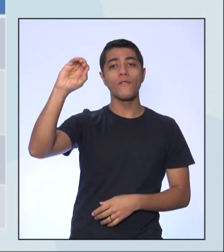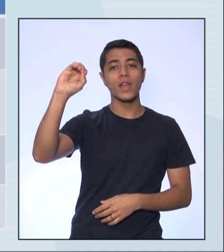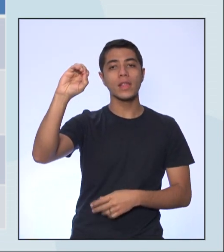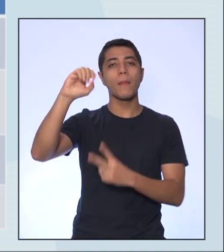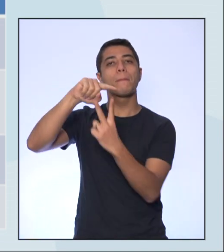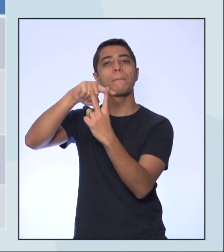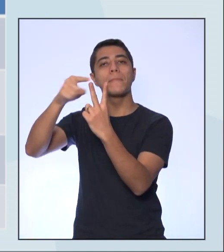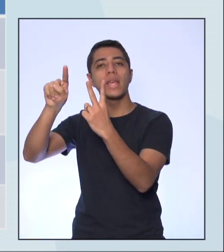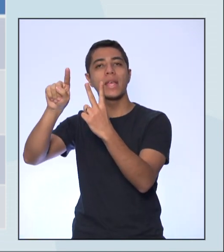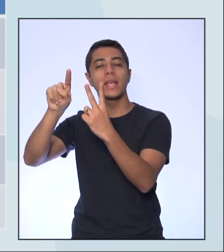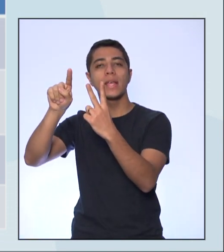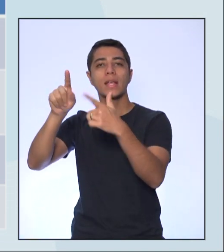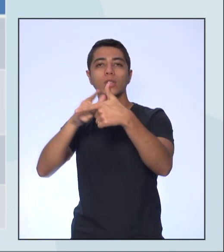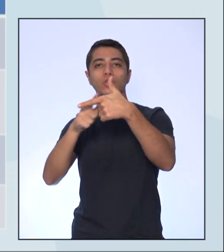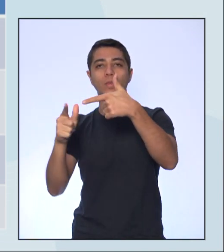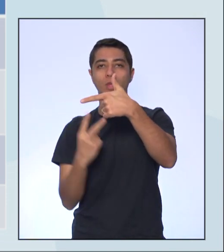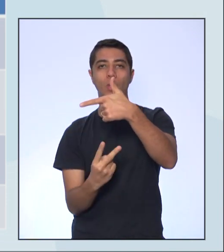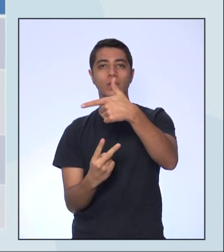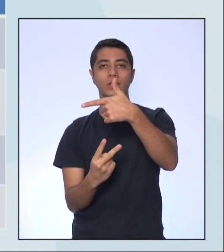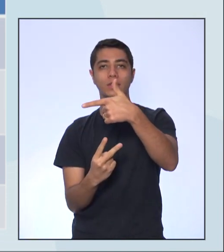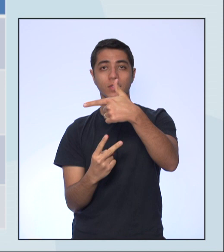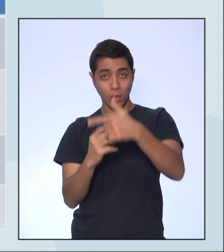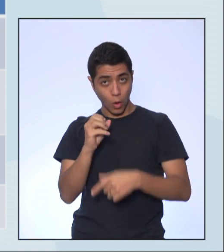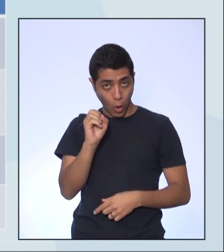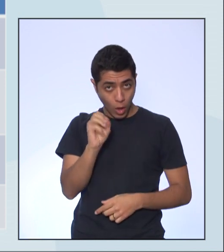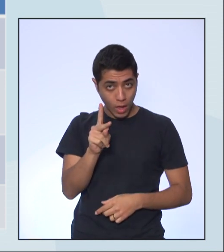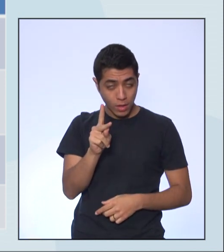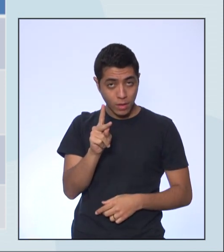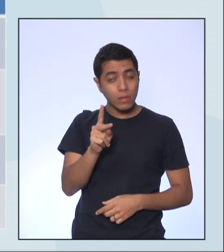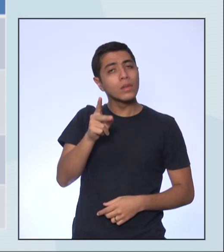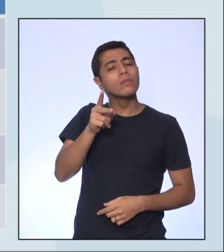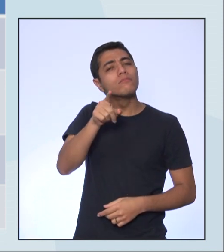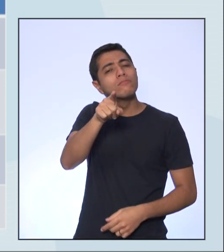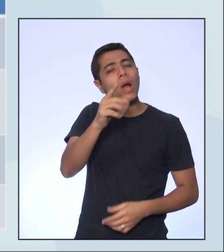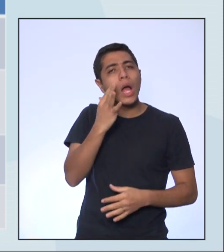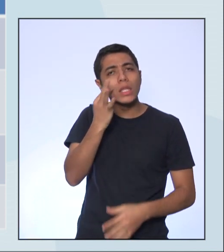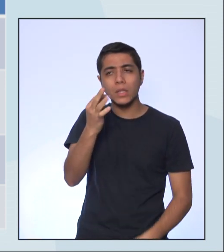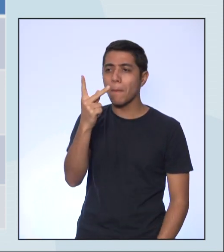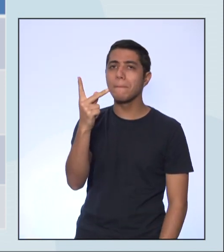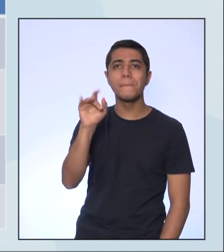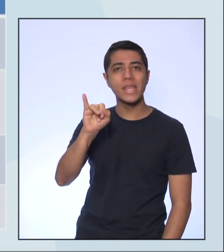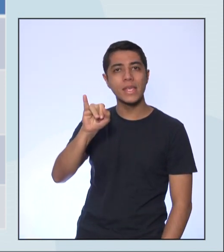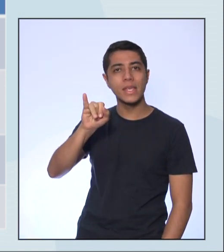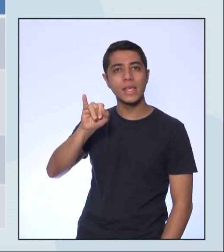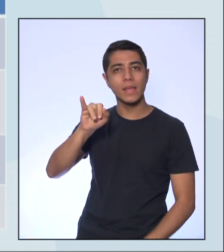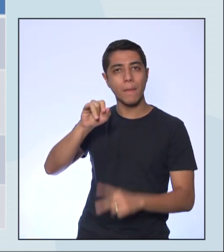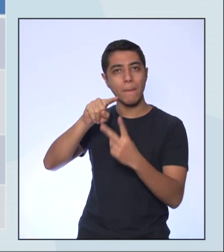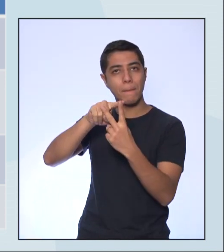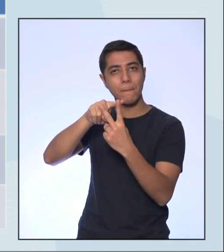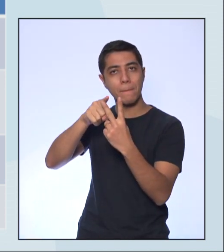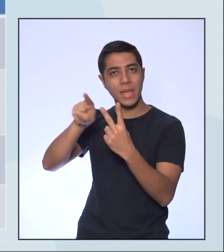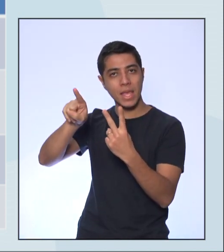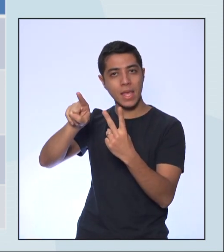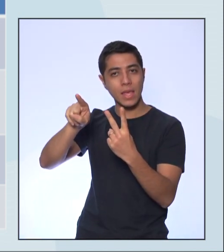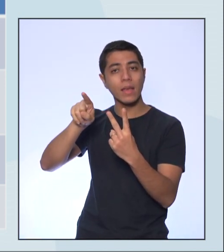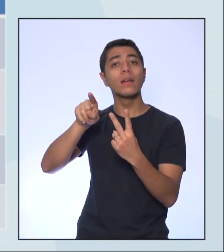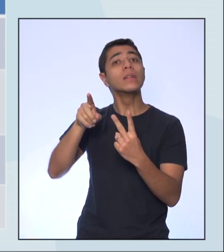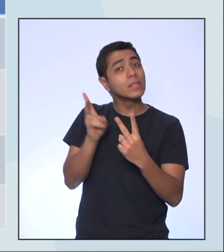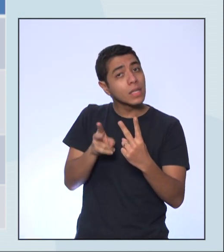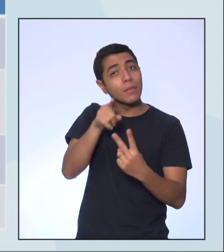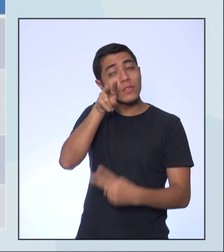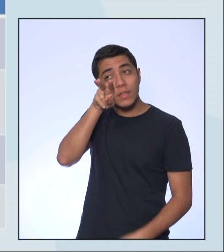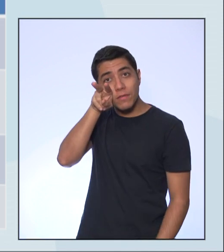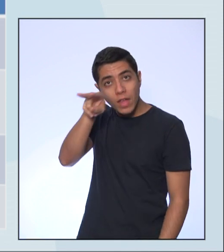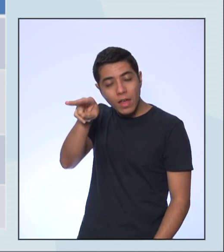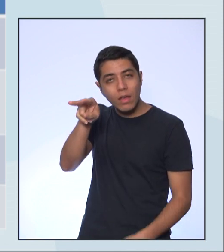só lembrando toda vez que vocês olharem esses valores de pi é só substituir 182 e volta para o grau né que